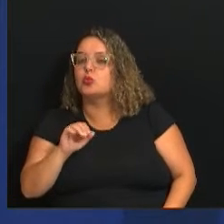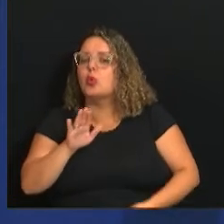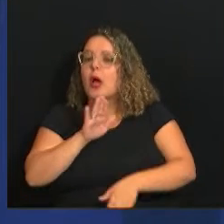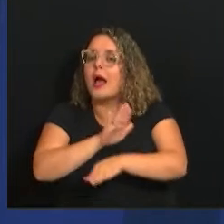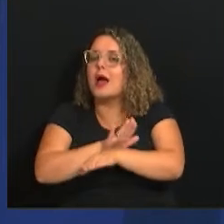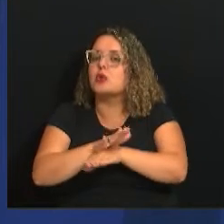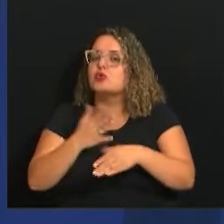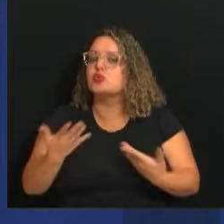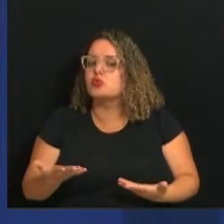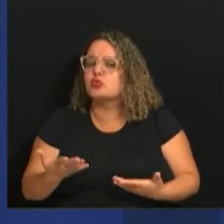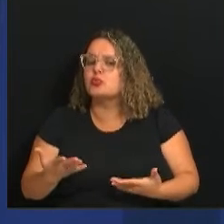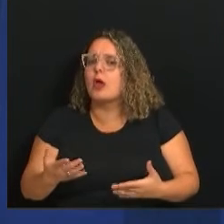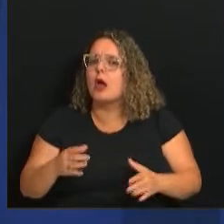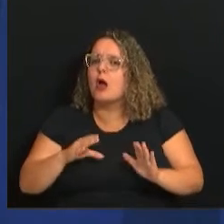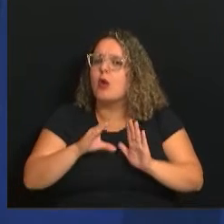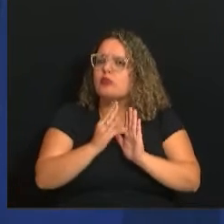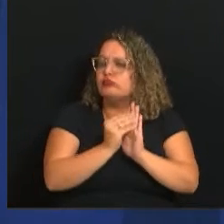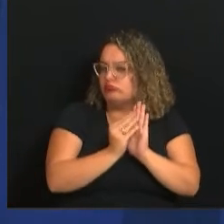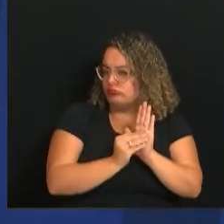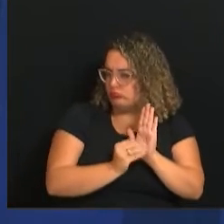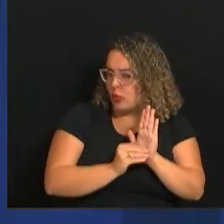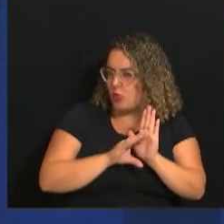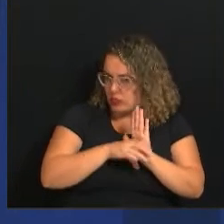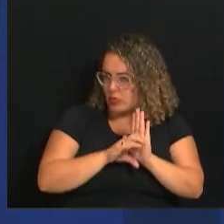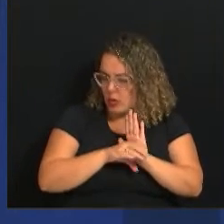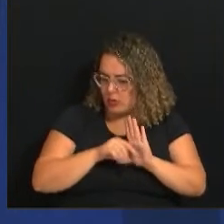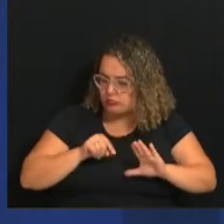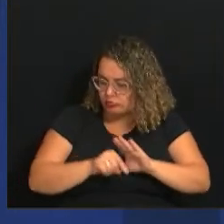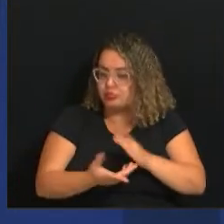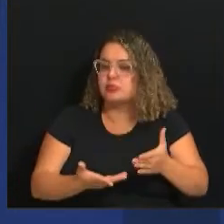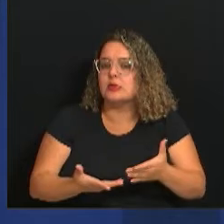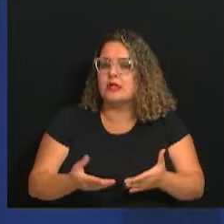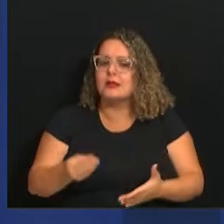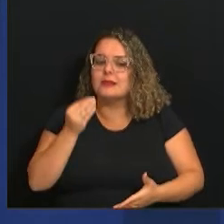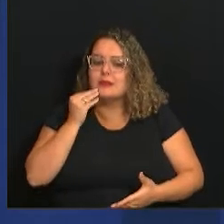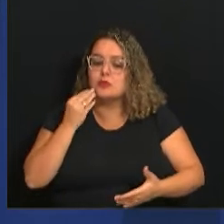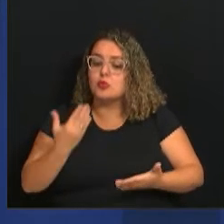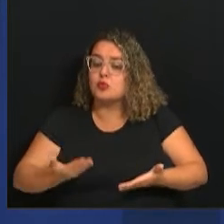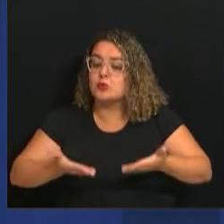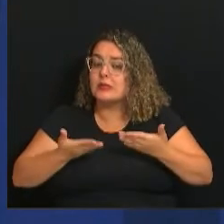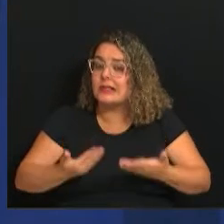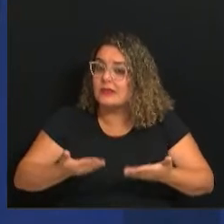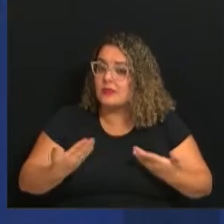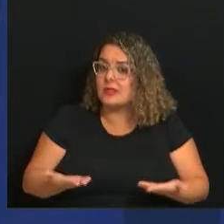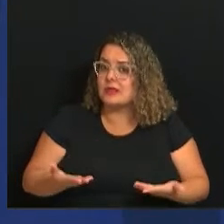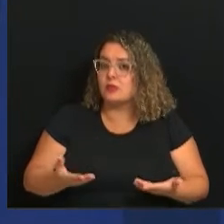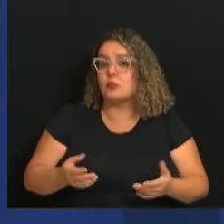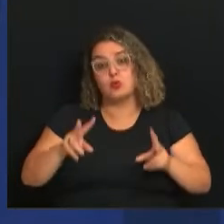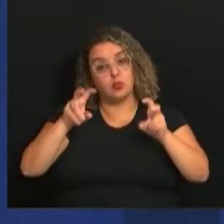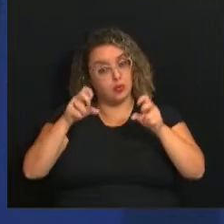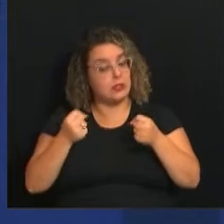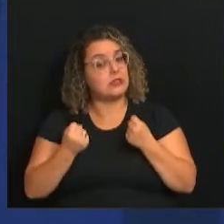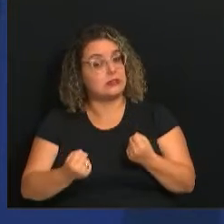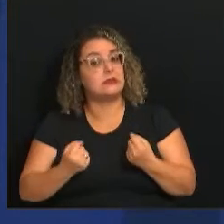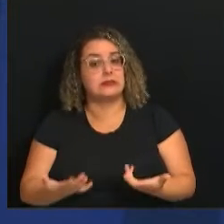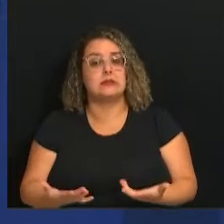recuperação, a possibilidade de você retomar a sua vida, porque essas doenças elas tiram o controle da tua